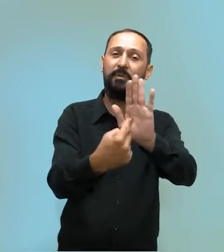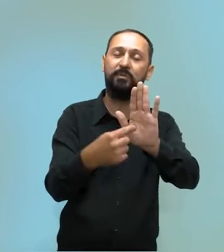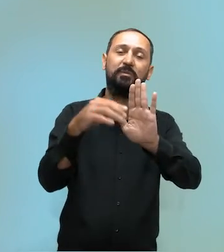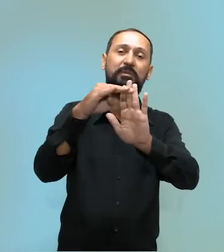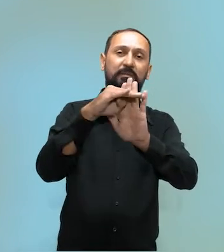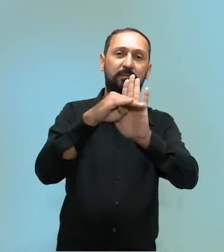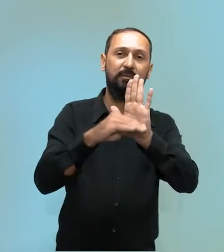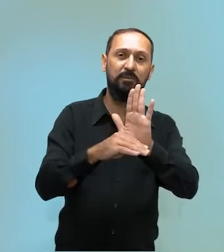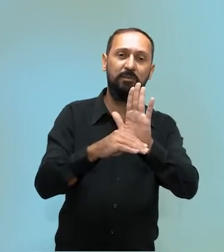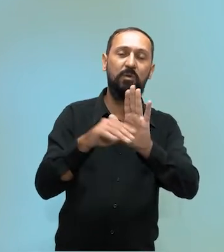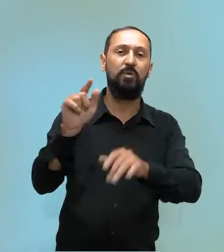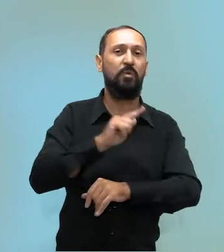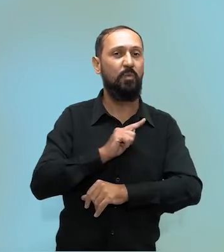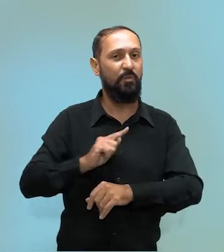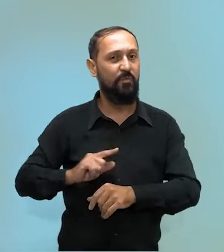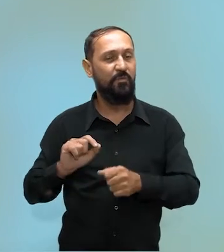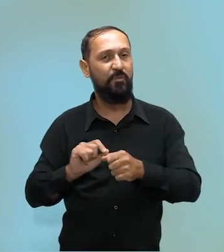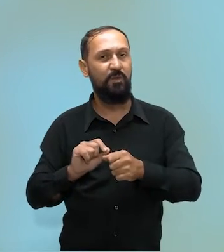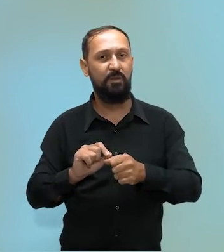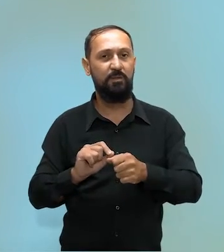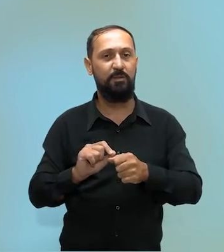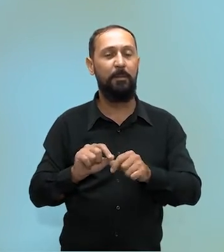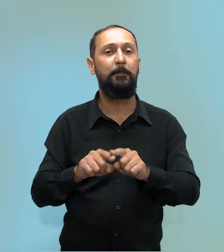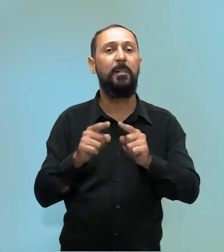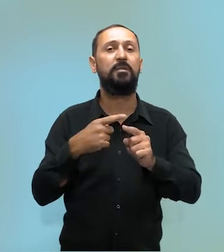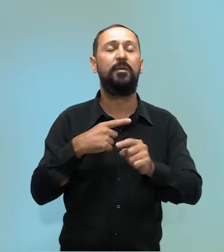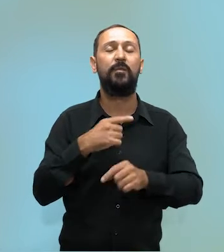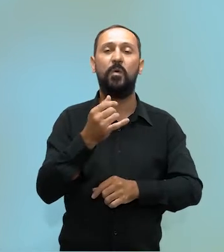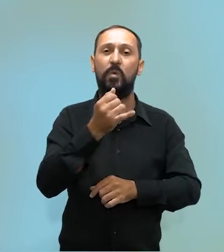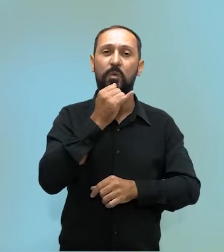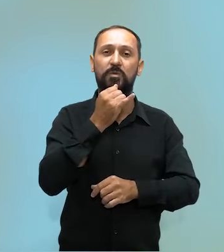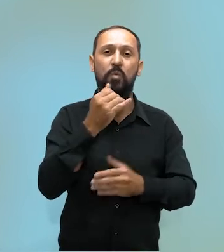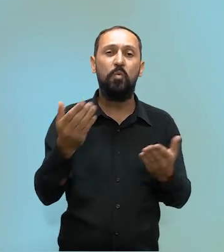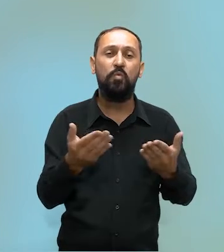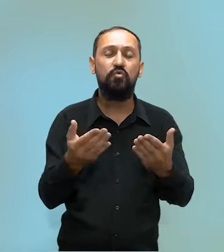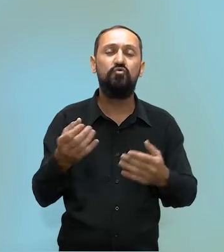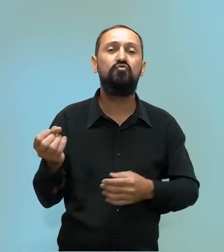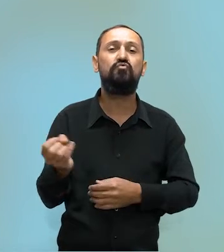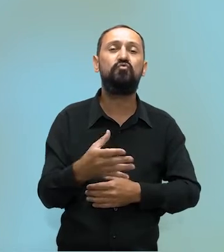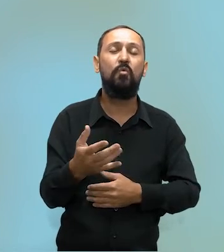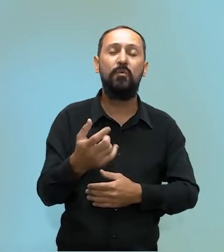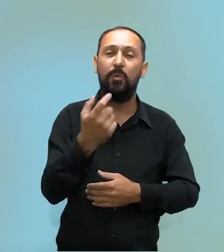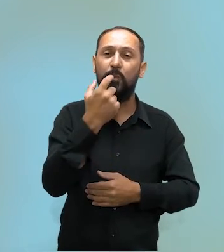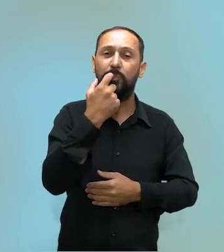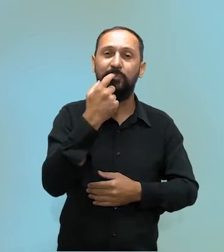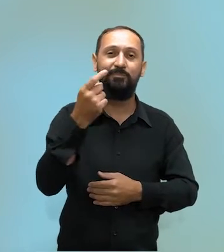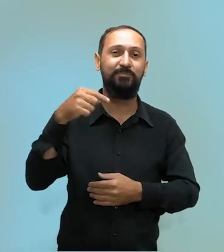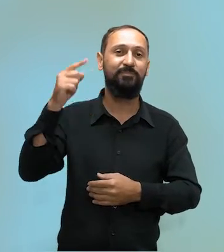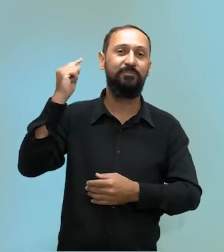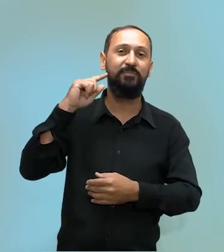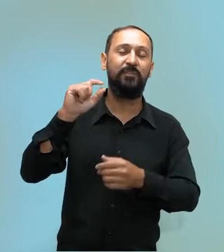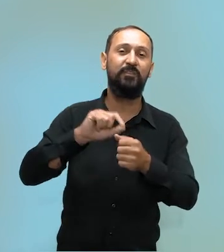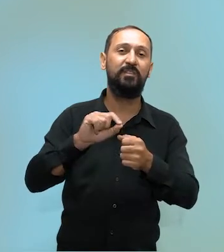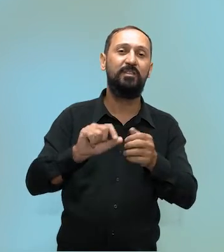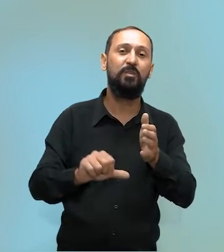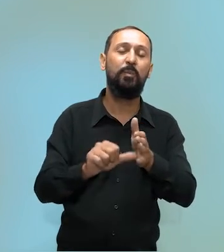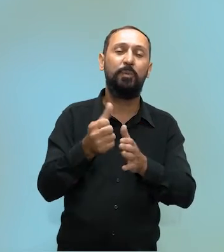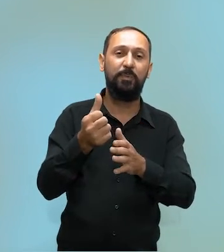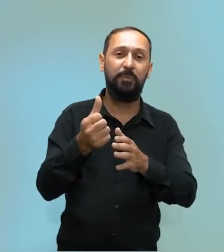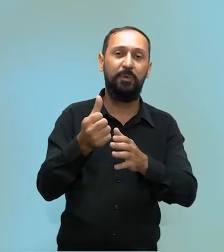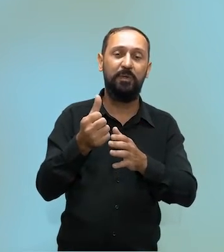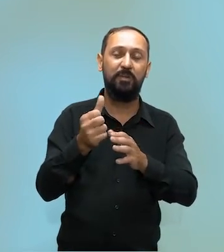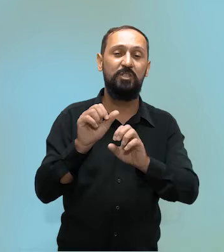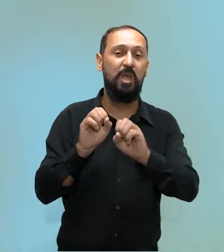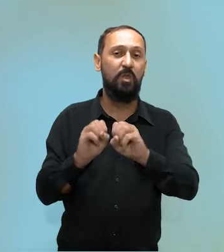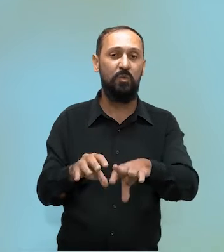se apresentou aqui, das ações que o governo tem feito, né? Mas a gente também teve um exemplo recente, muito recente, que foi a promoção do